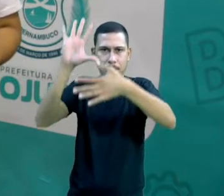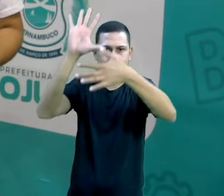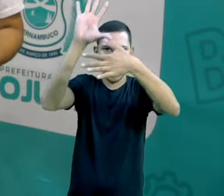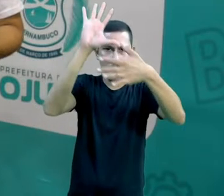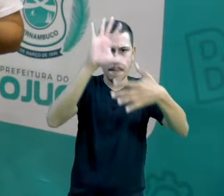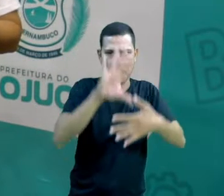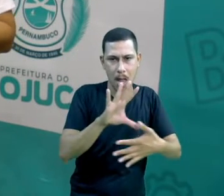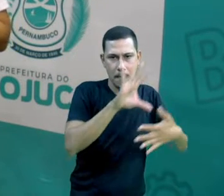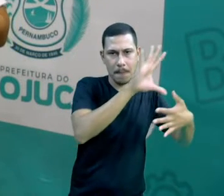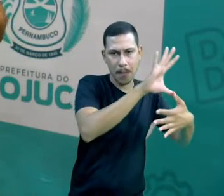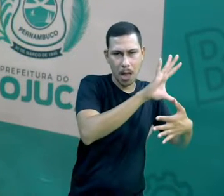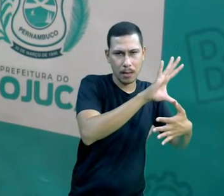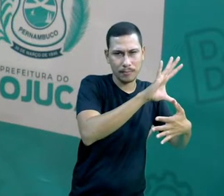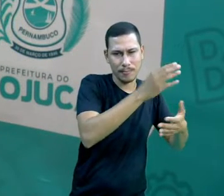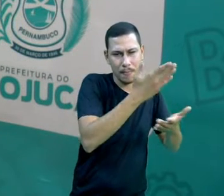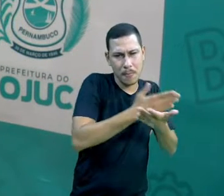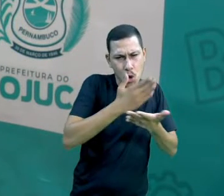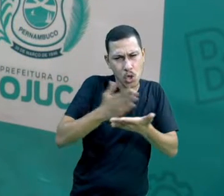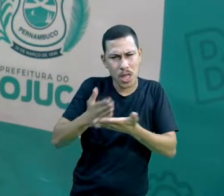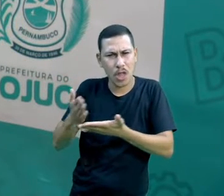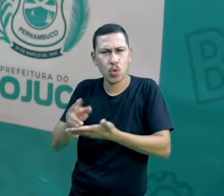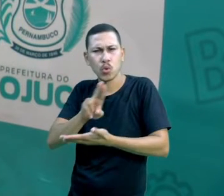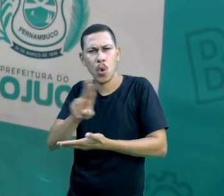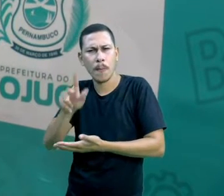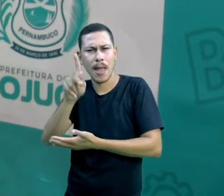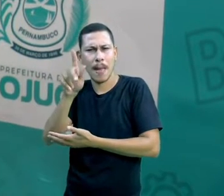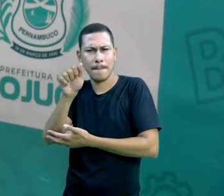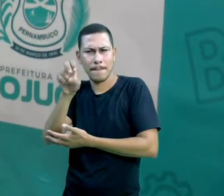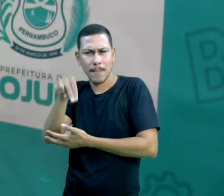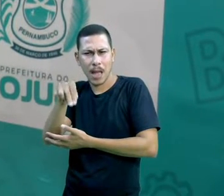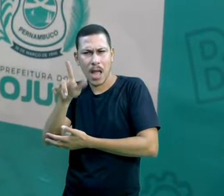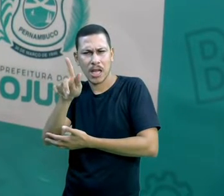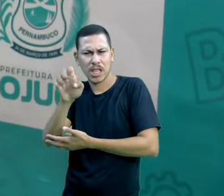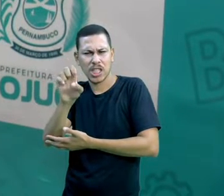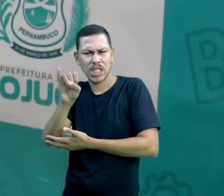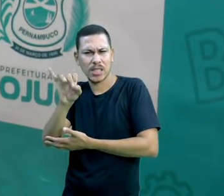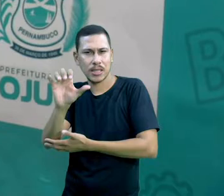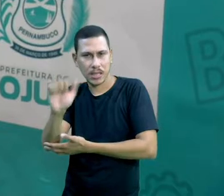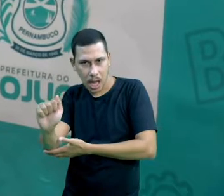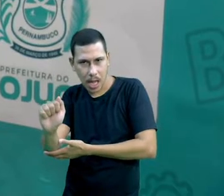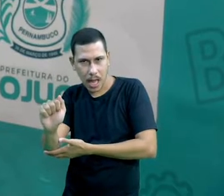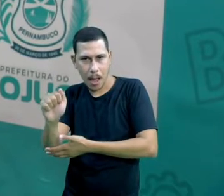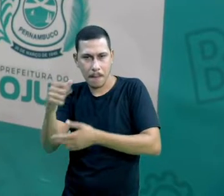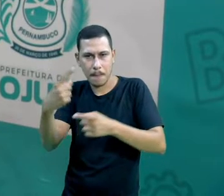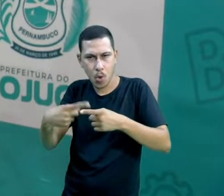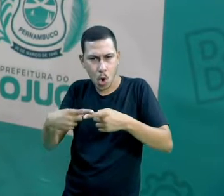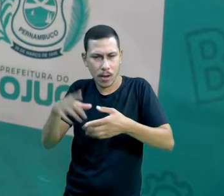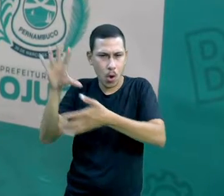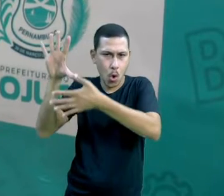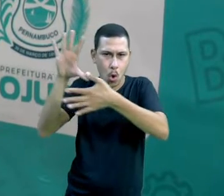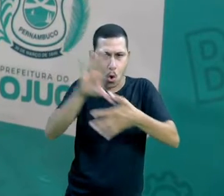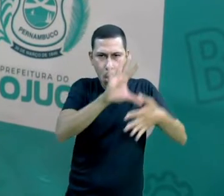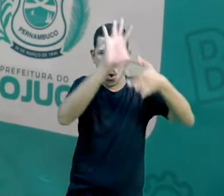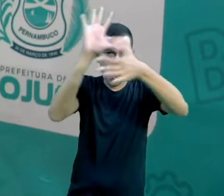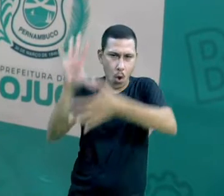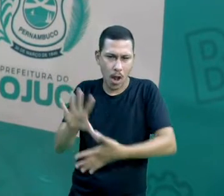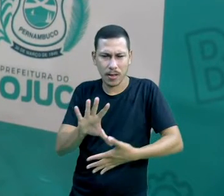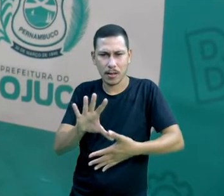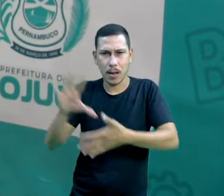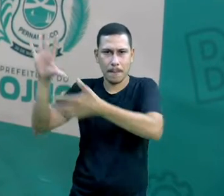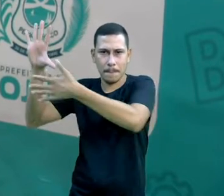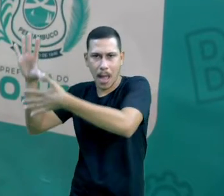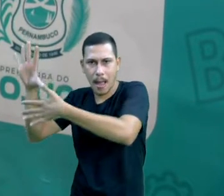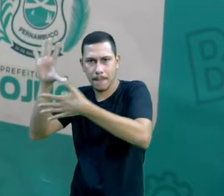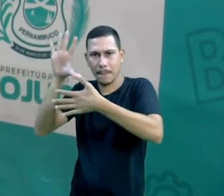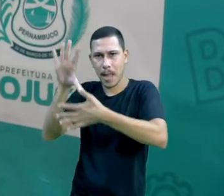chamado de Pangeia. Eles começaram a se afastar, eles começaram a se separar. Se você